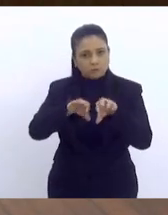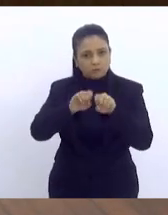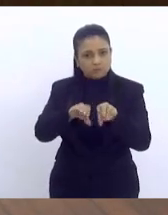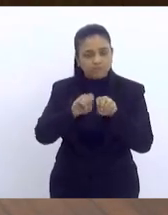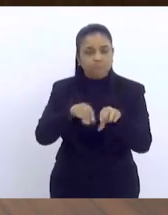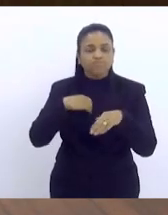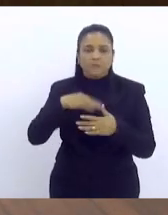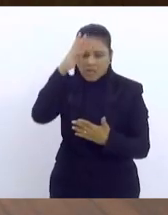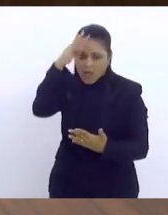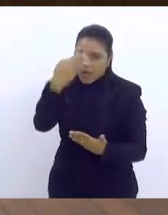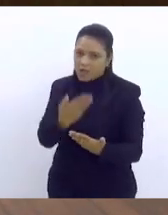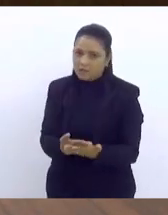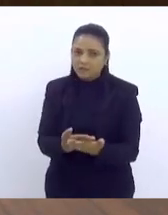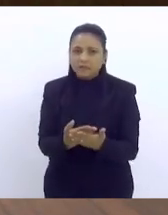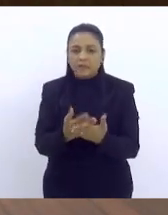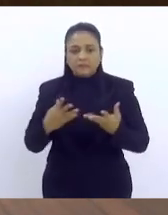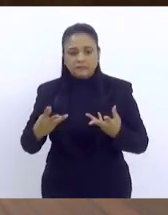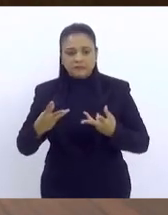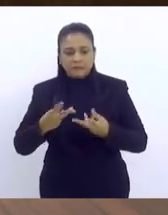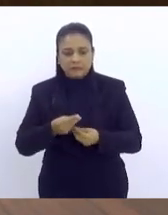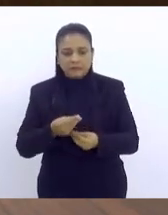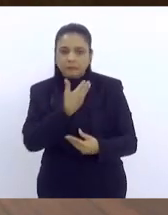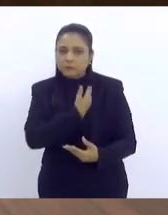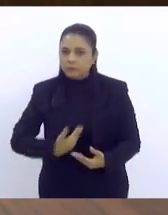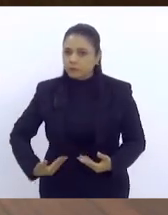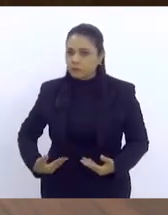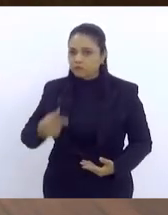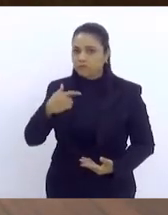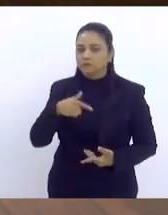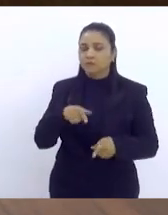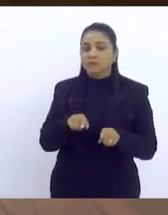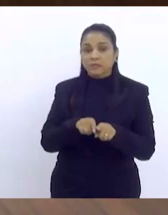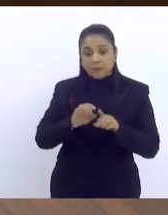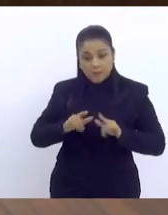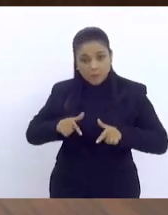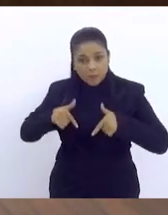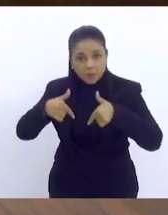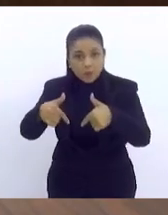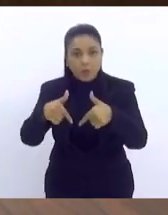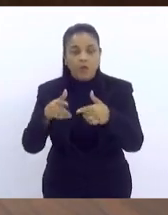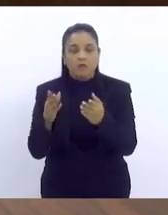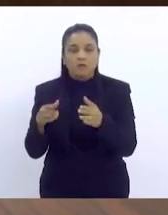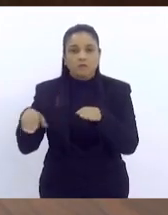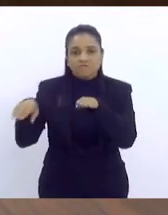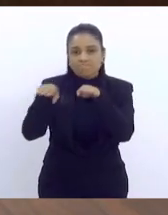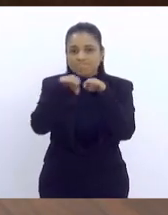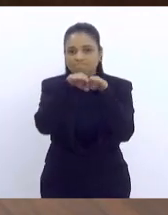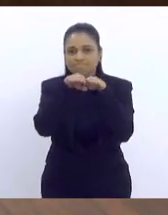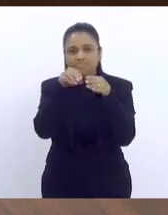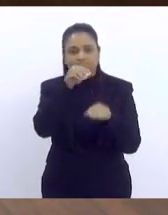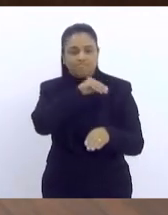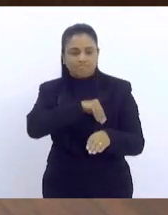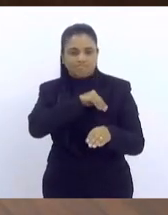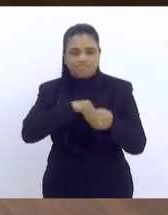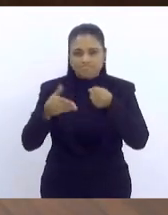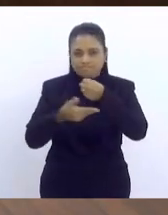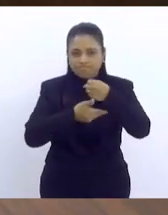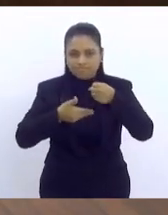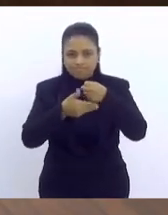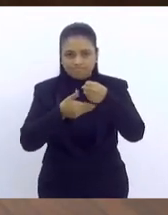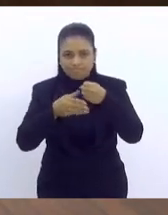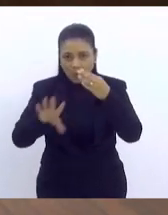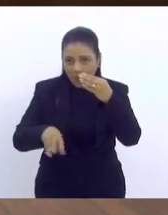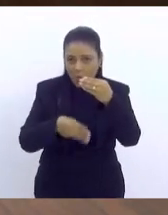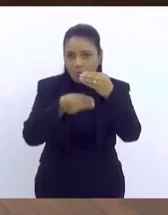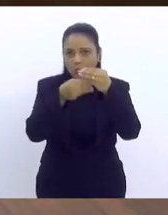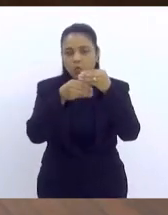a esperança de sensibilizar o governo e que essa aplicação do piso e do tão sonhado piso Nacional do magistério